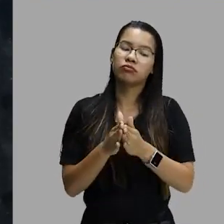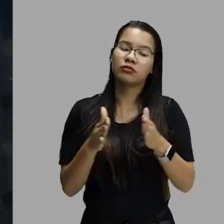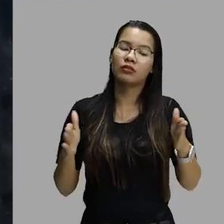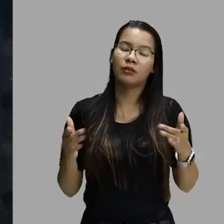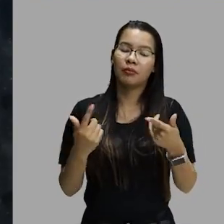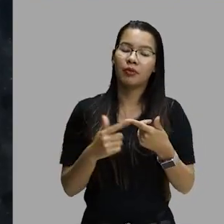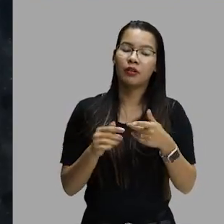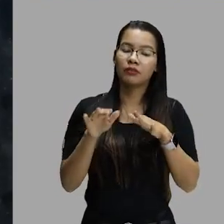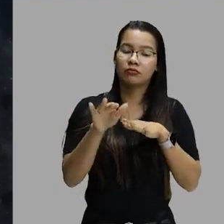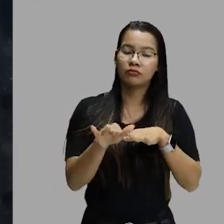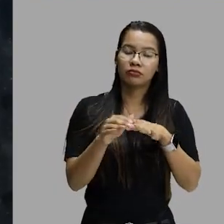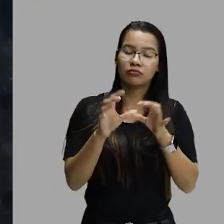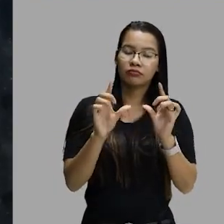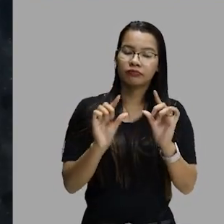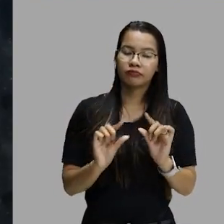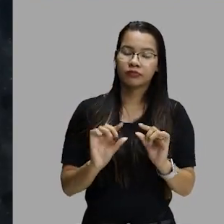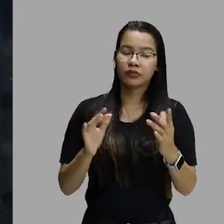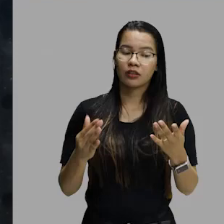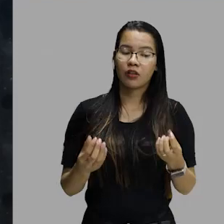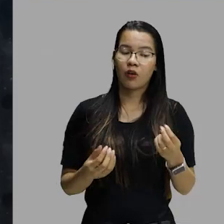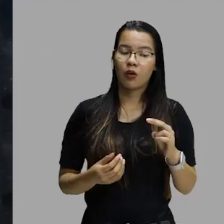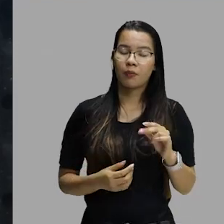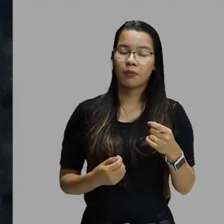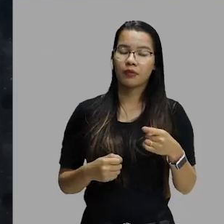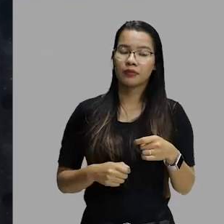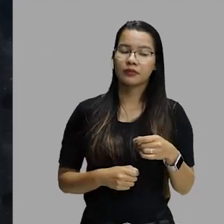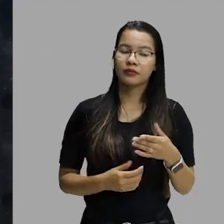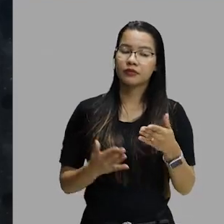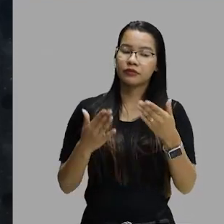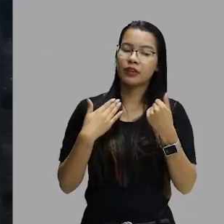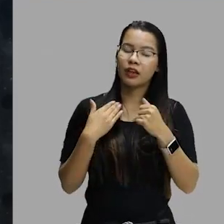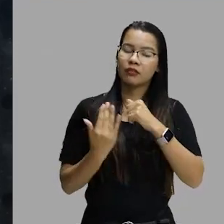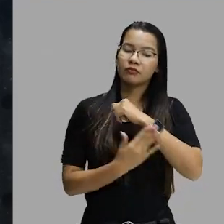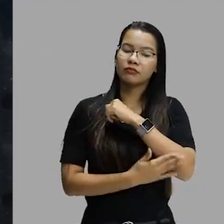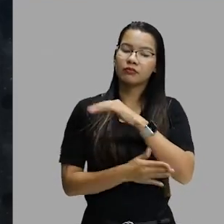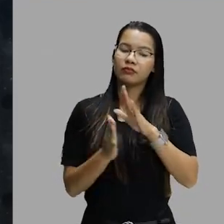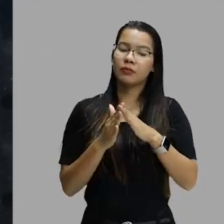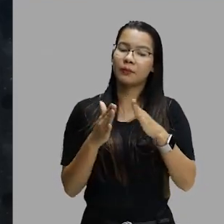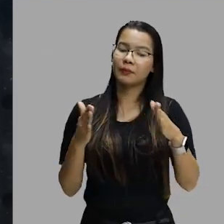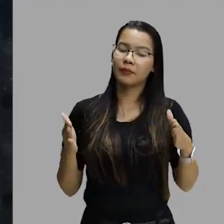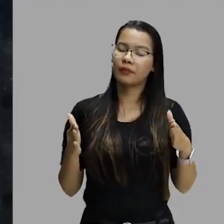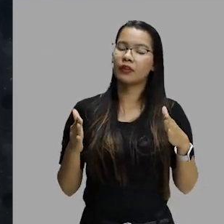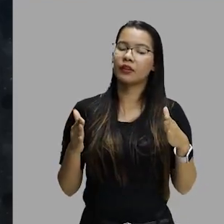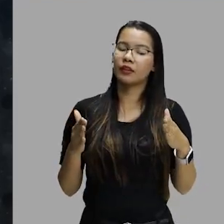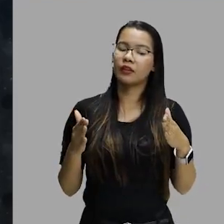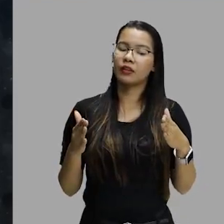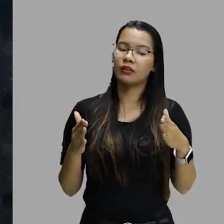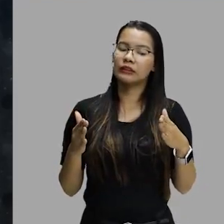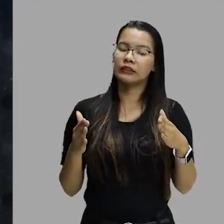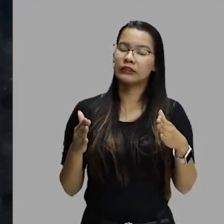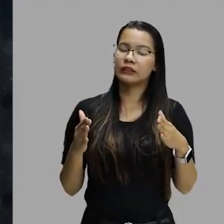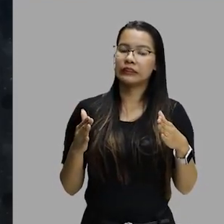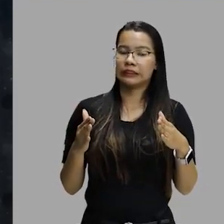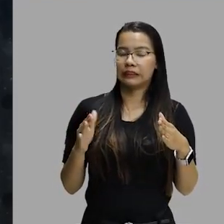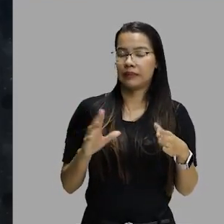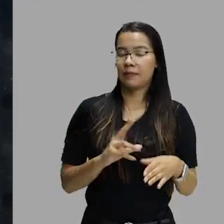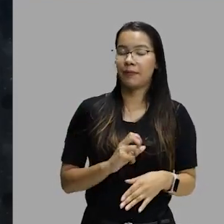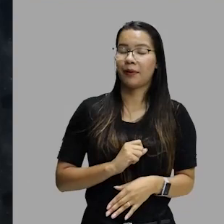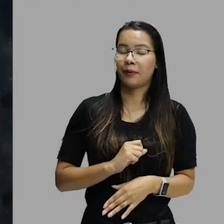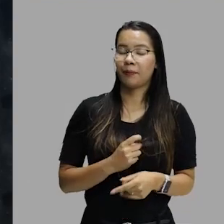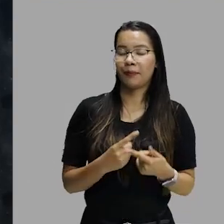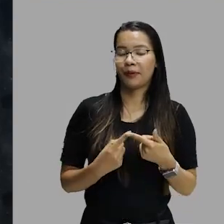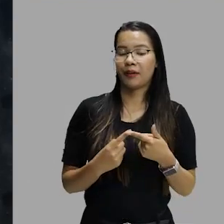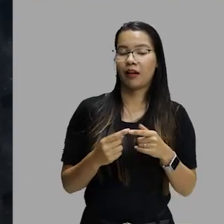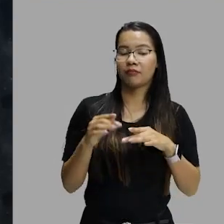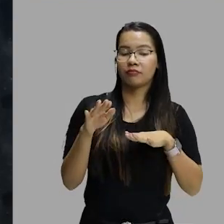O trânsito diminuiu. Ou eu posso dizer, venha pela via expressa, vírgula, querido, vírgula,